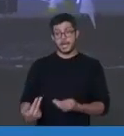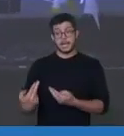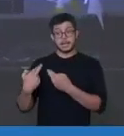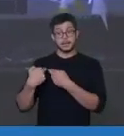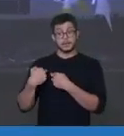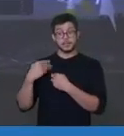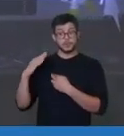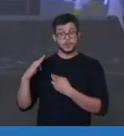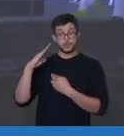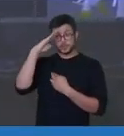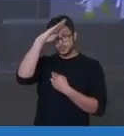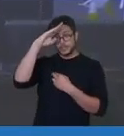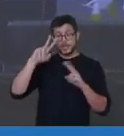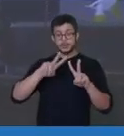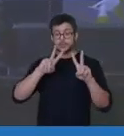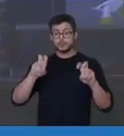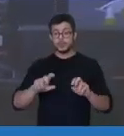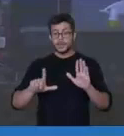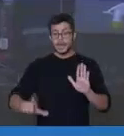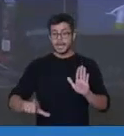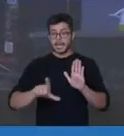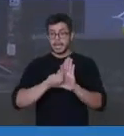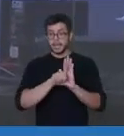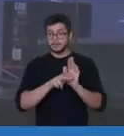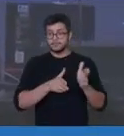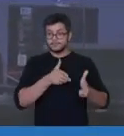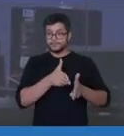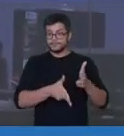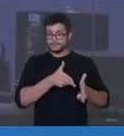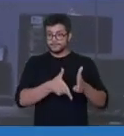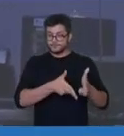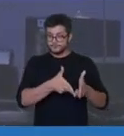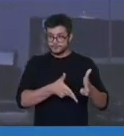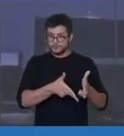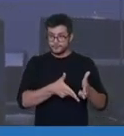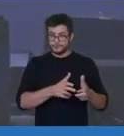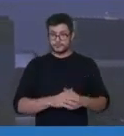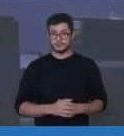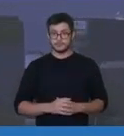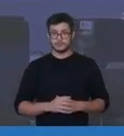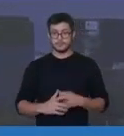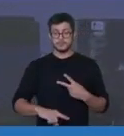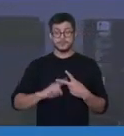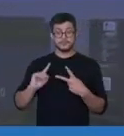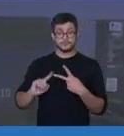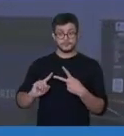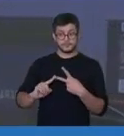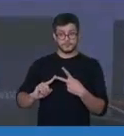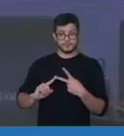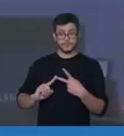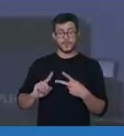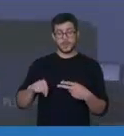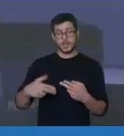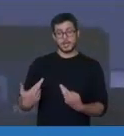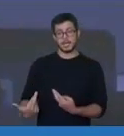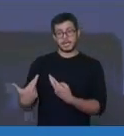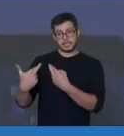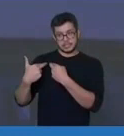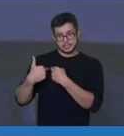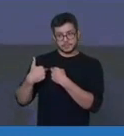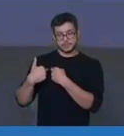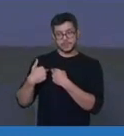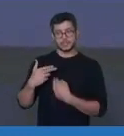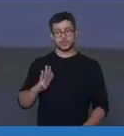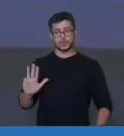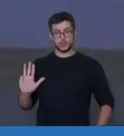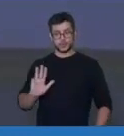sobre dispositivos da lei que instituiu o marco legal das ferrovias e o outro veto presidencial já aposto